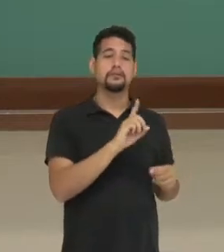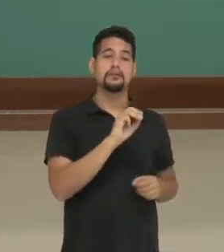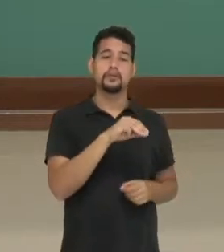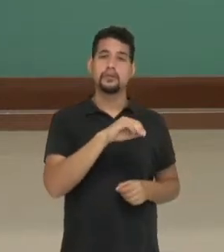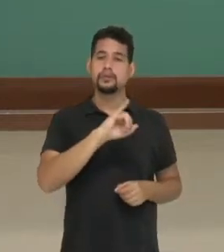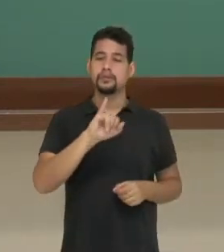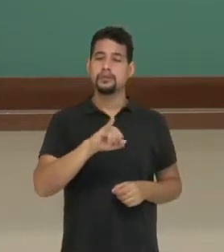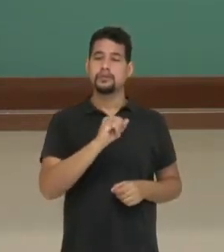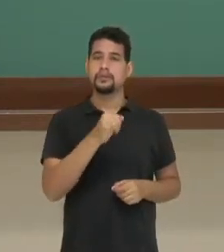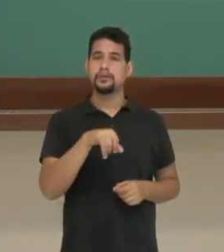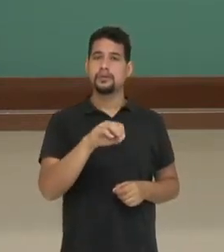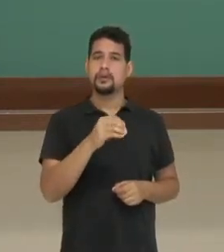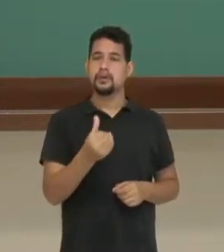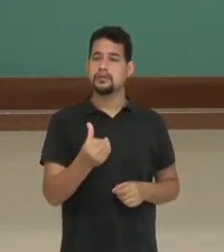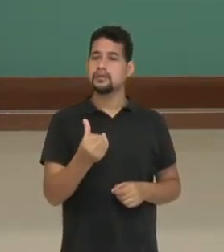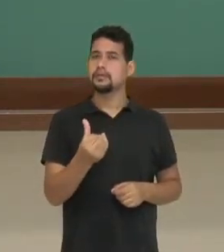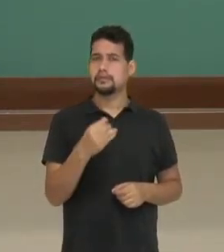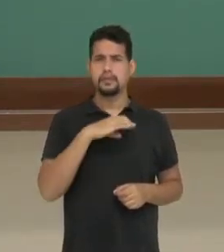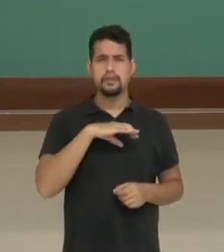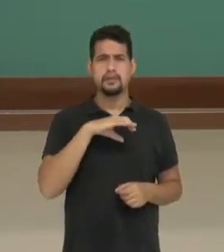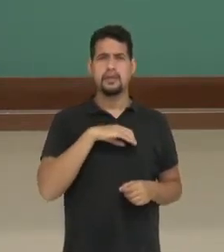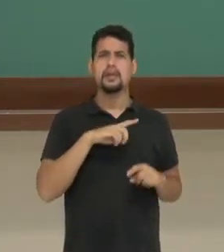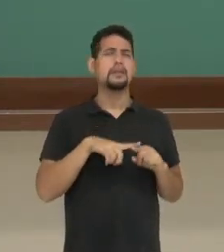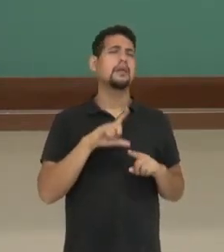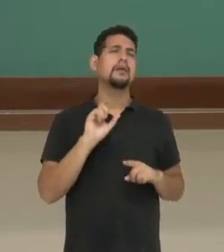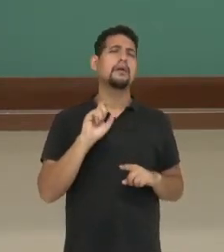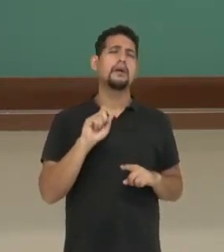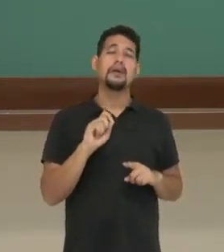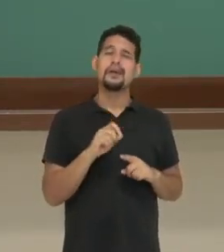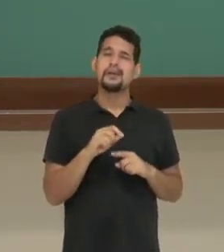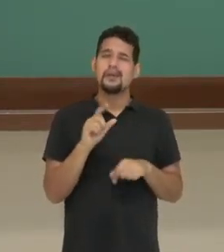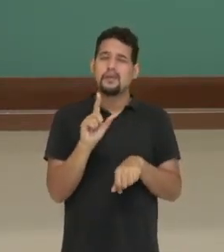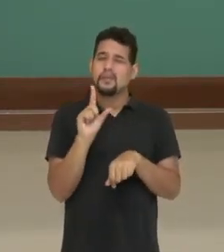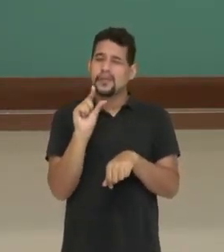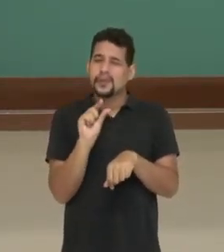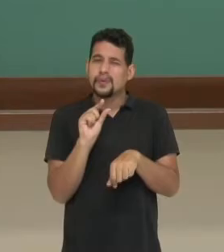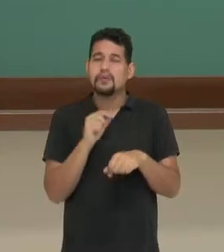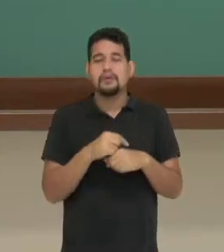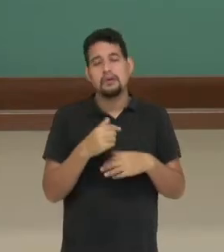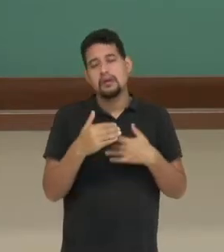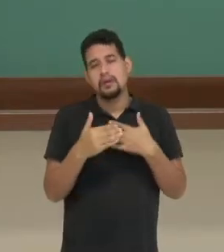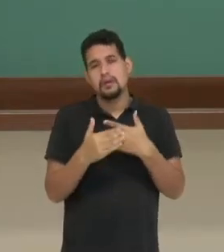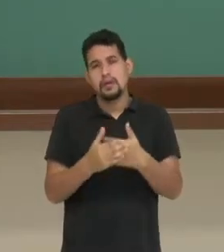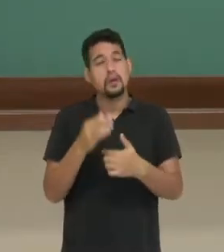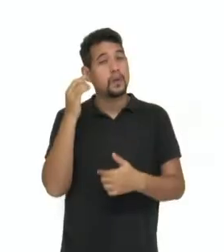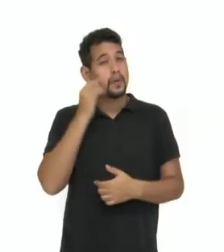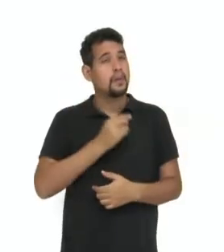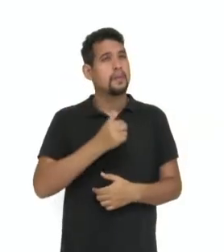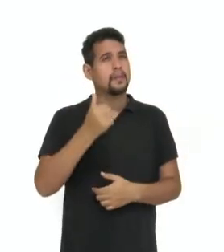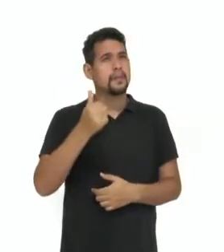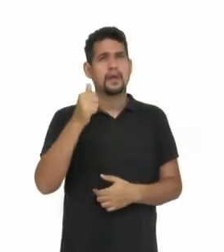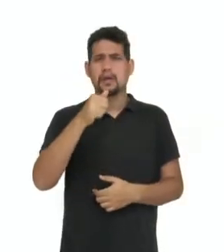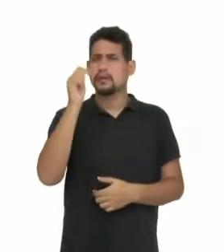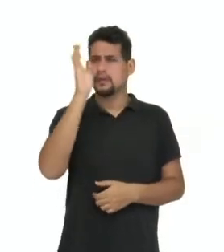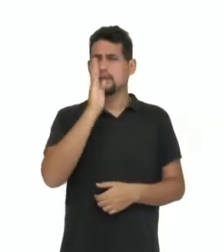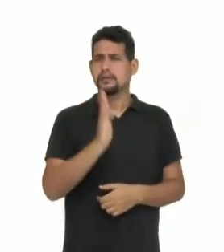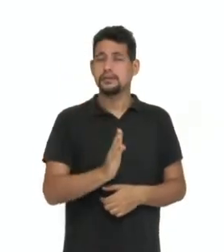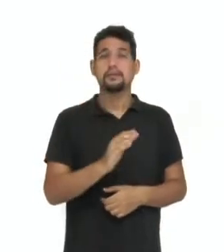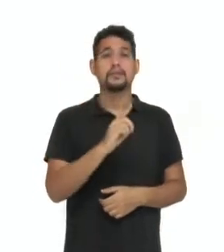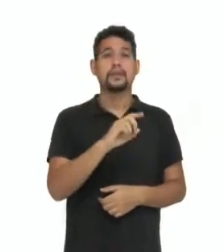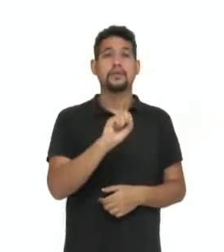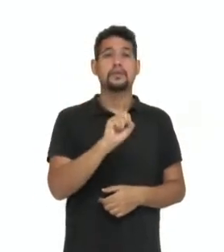para Portugal. Nós vamos ter início a essa curta regência de Dom Pedro I aqui no Brasil,